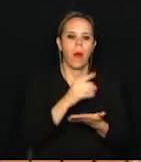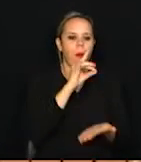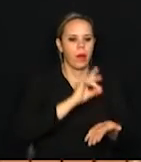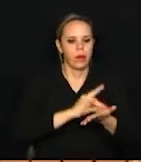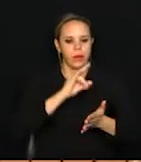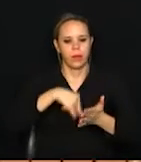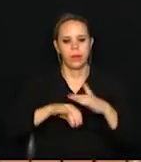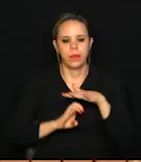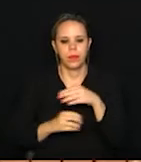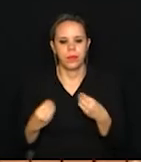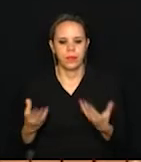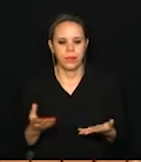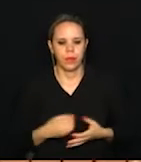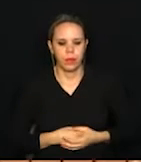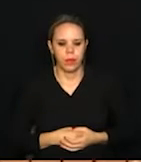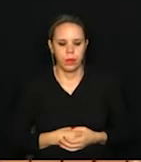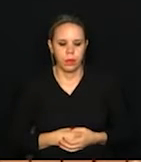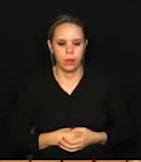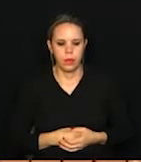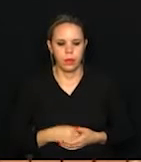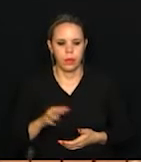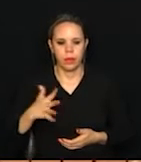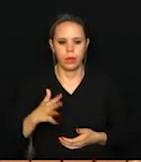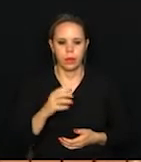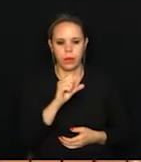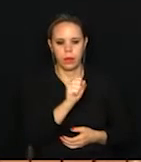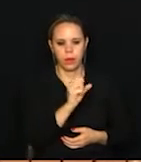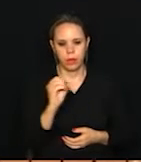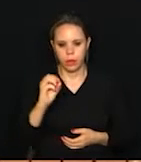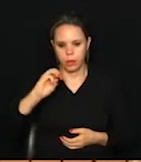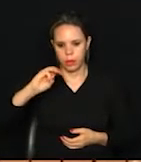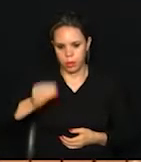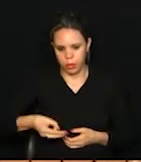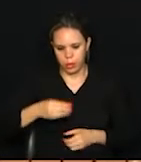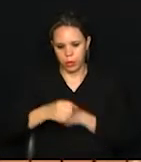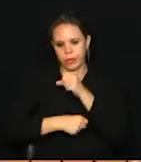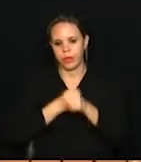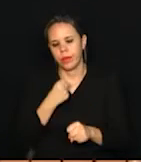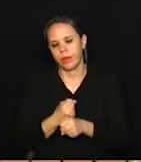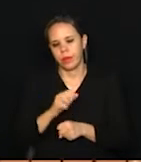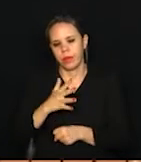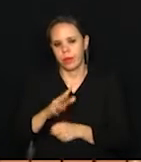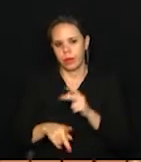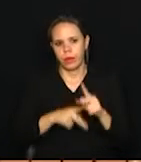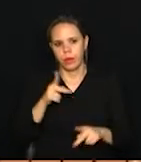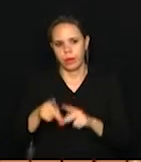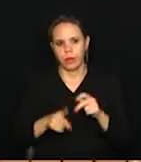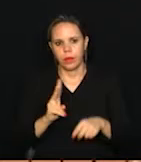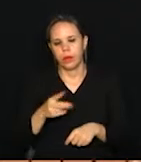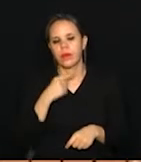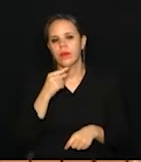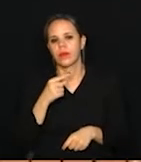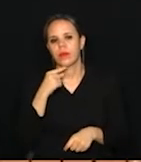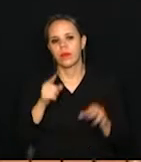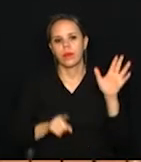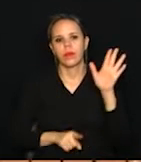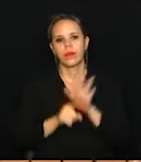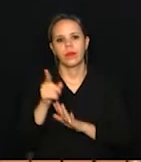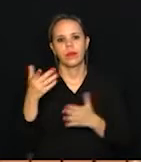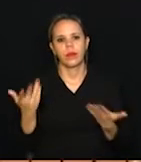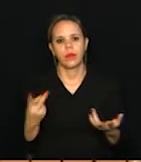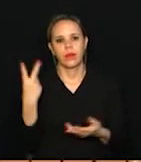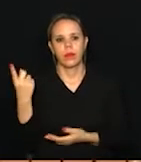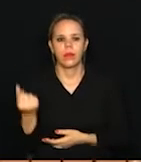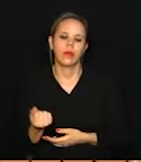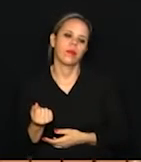pela empresa, em média de 80 milhões anuais. E a população sempre nos questiona sobre esse valor